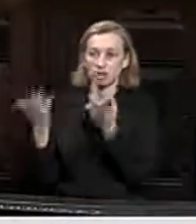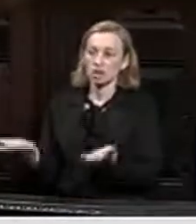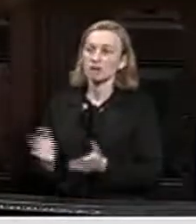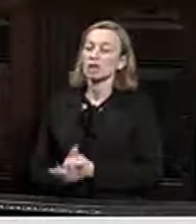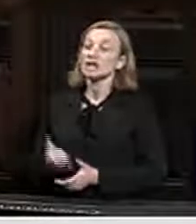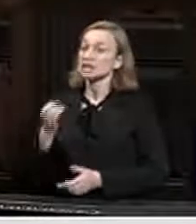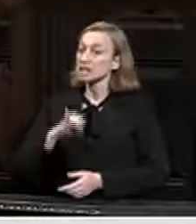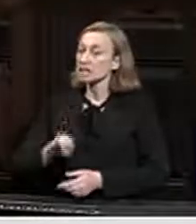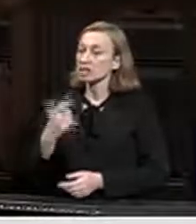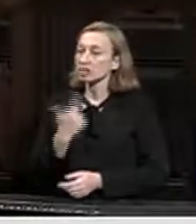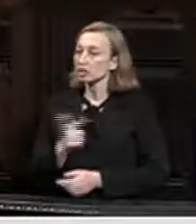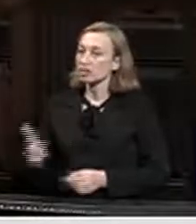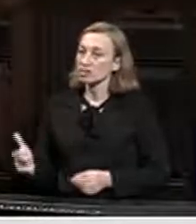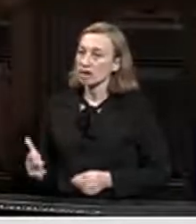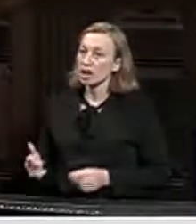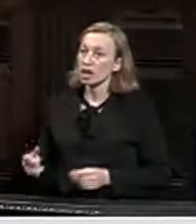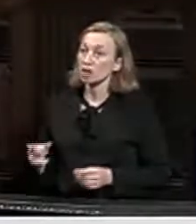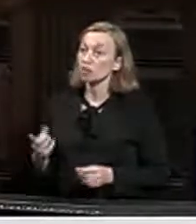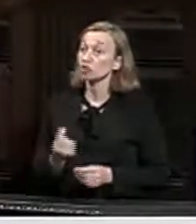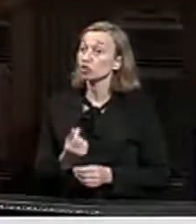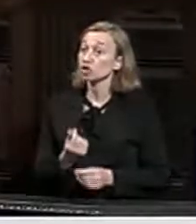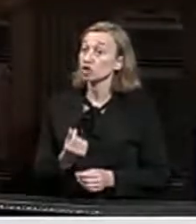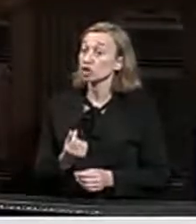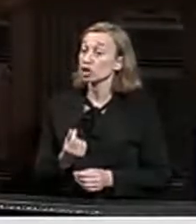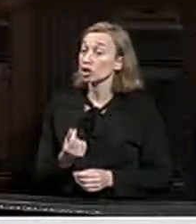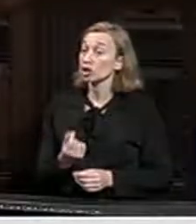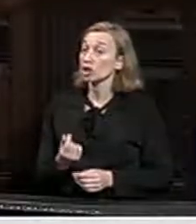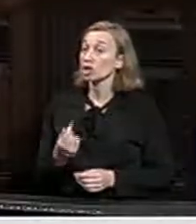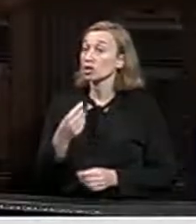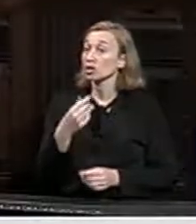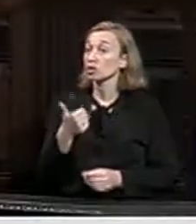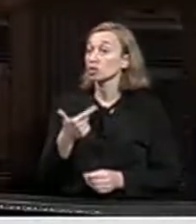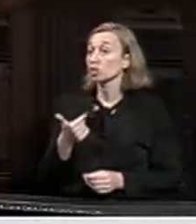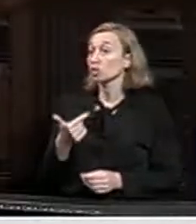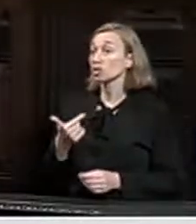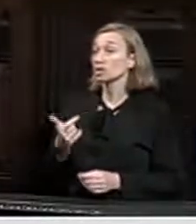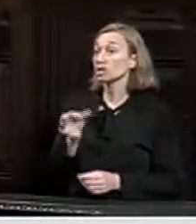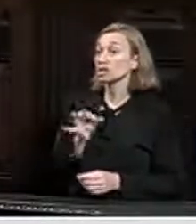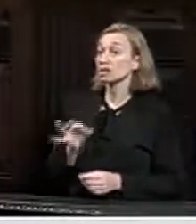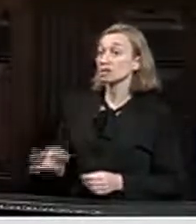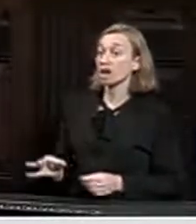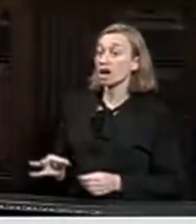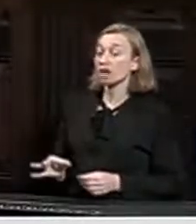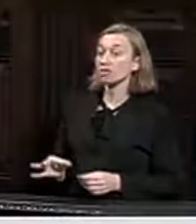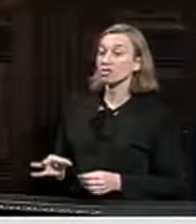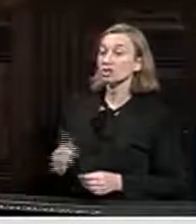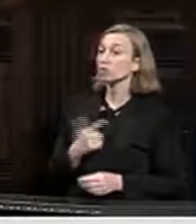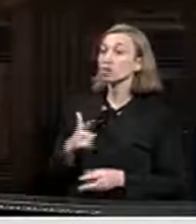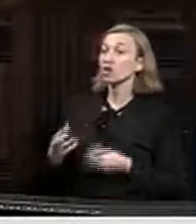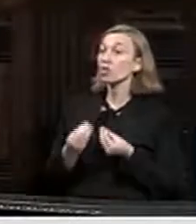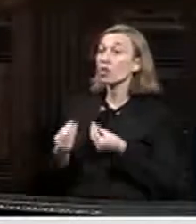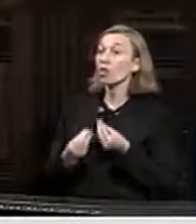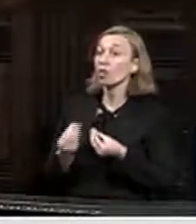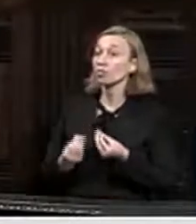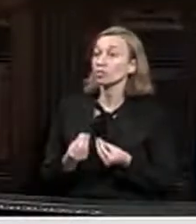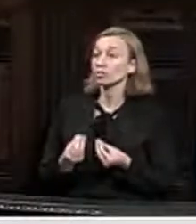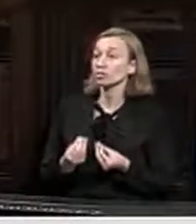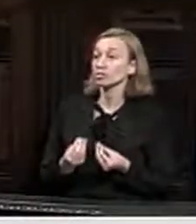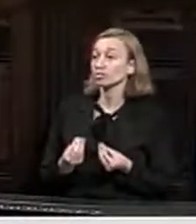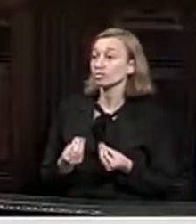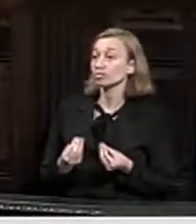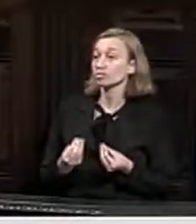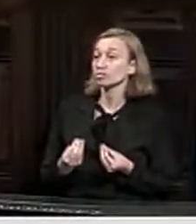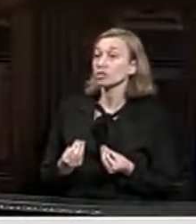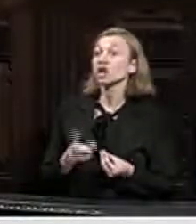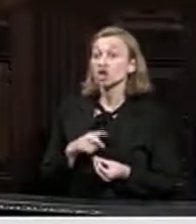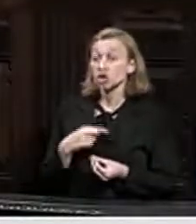de 12 centavos no preço do diesel a mais dos 46, não vai ter valido de nada o nosso esforço.